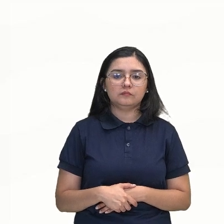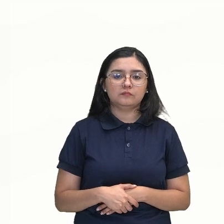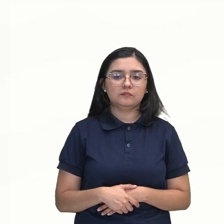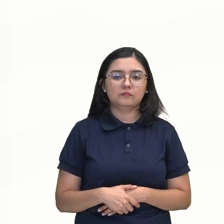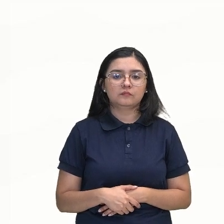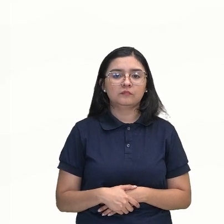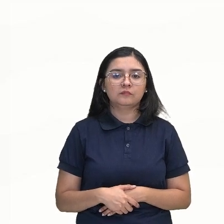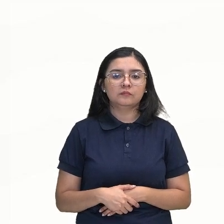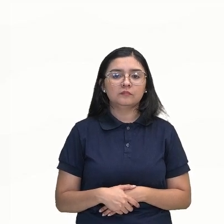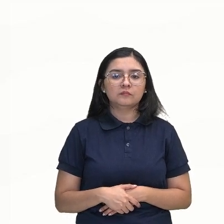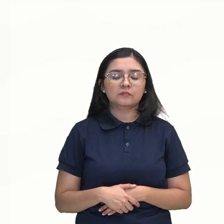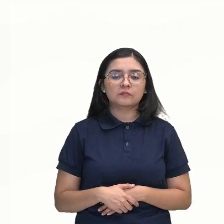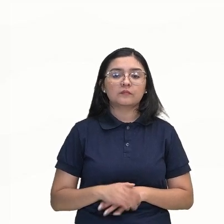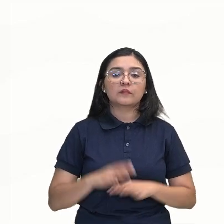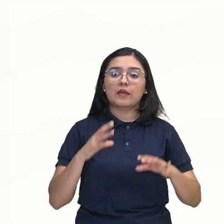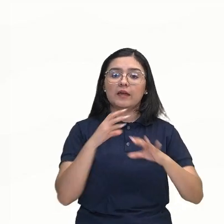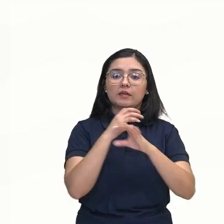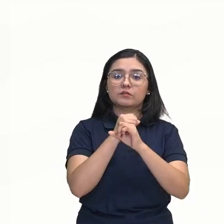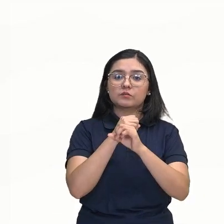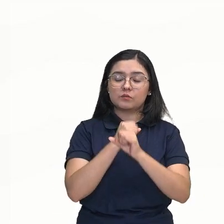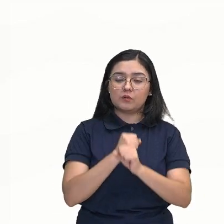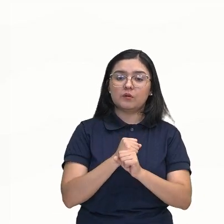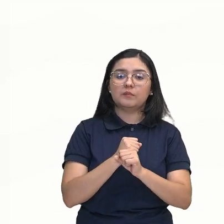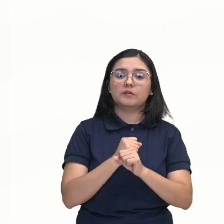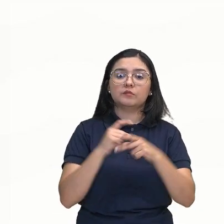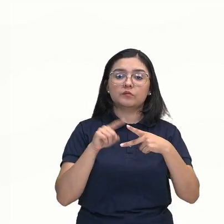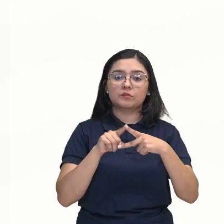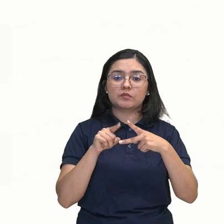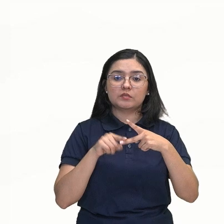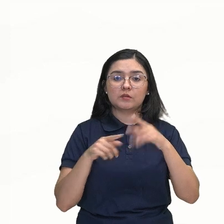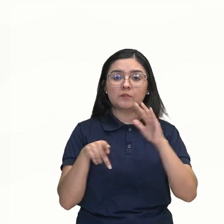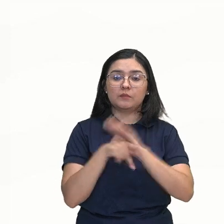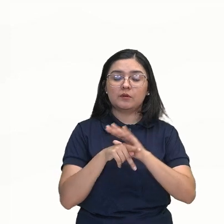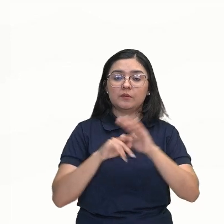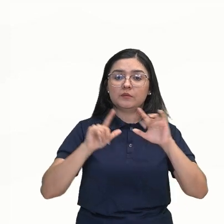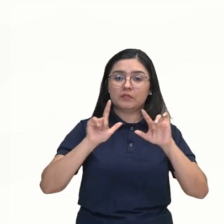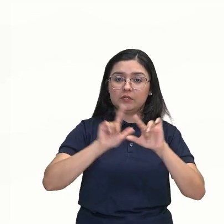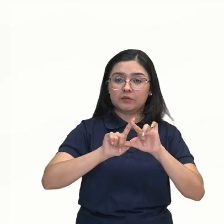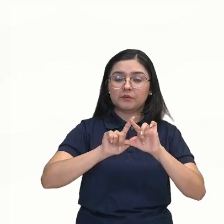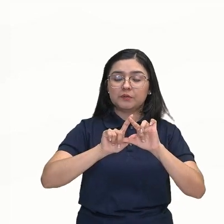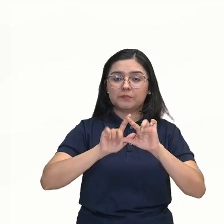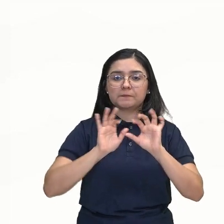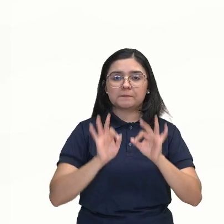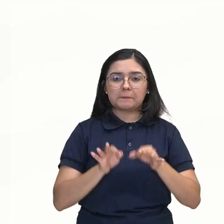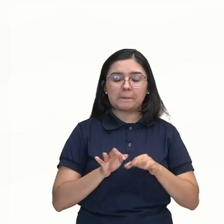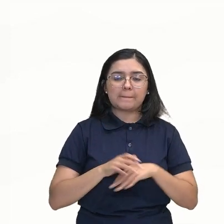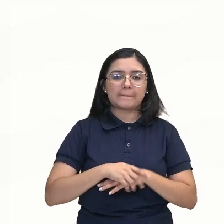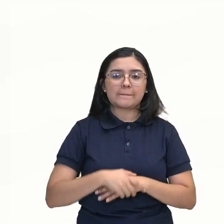Esse aqui é a soma dos ângulos internos de um triângulo.